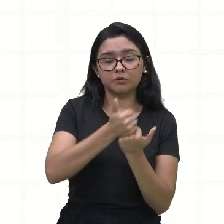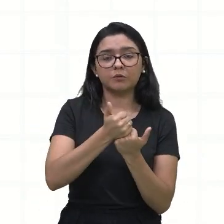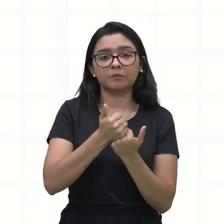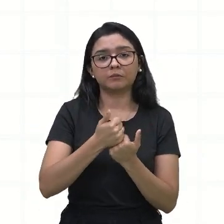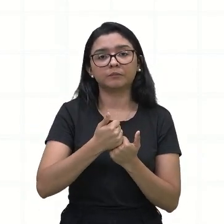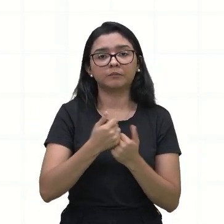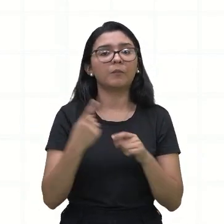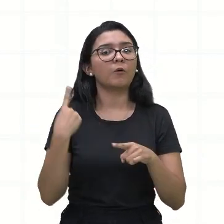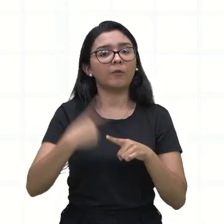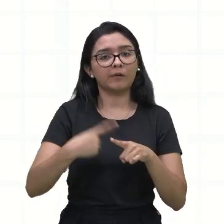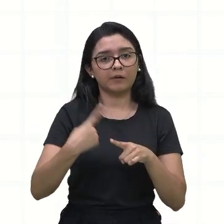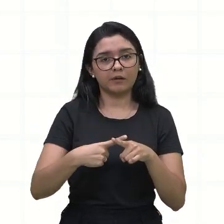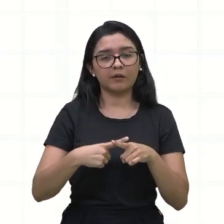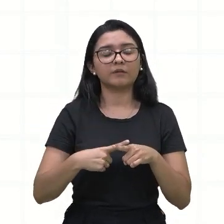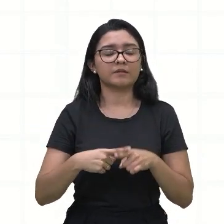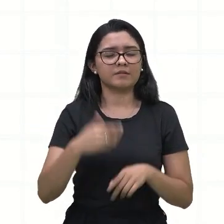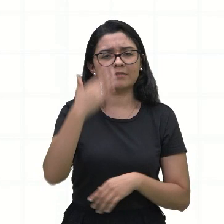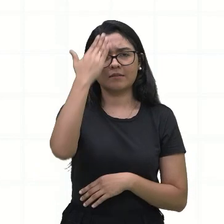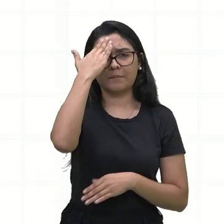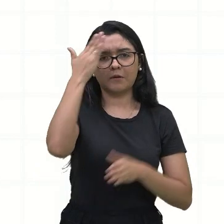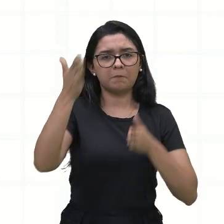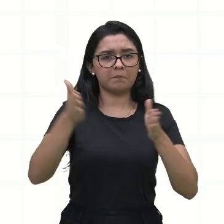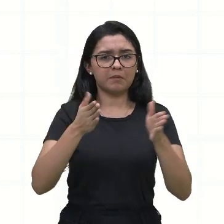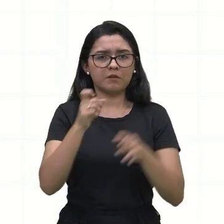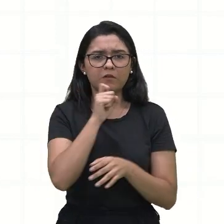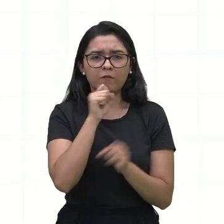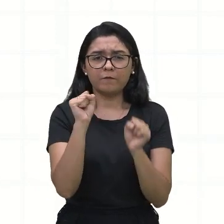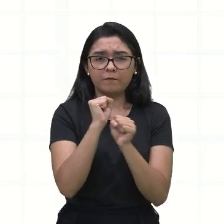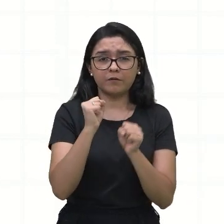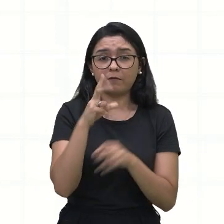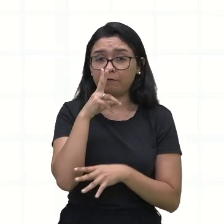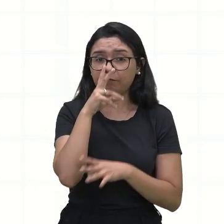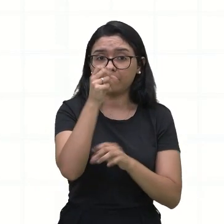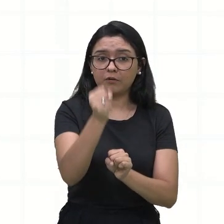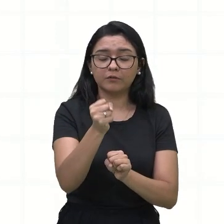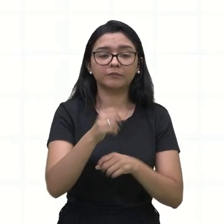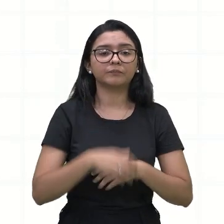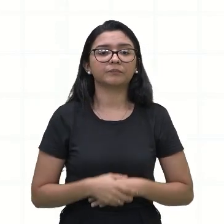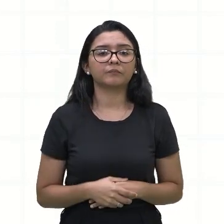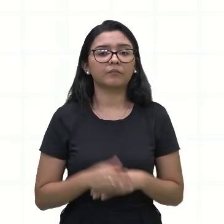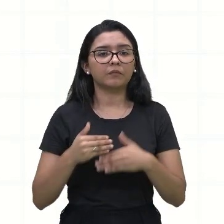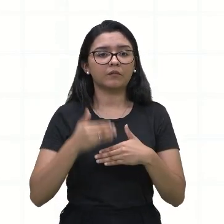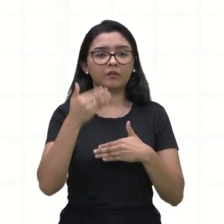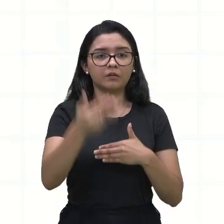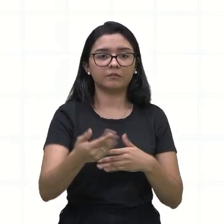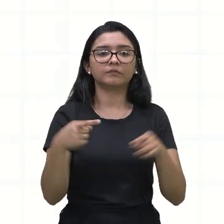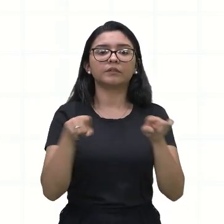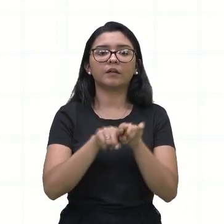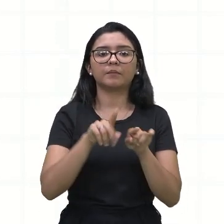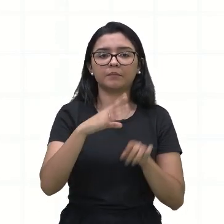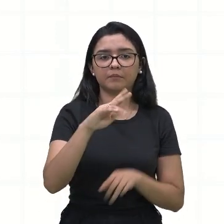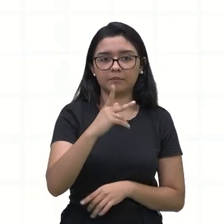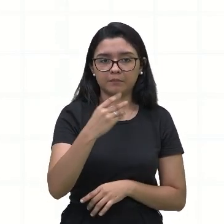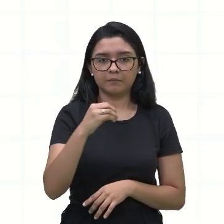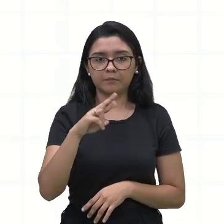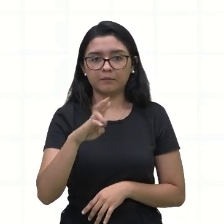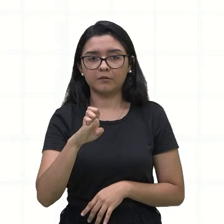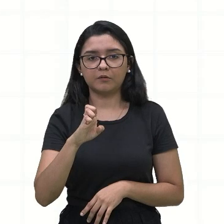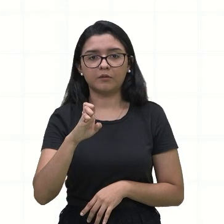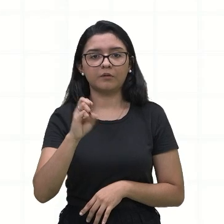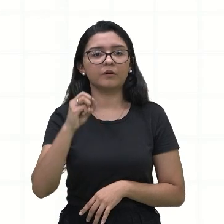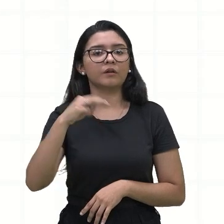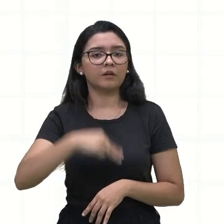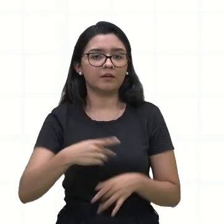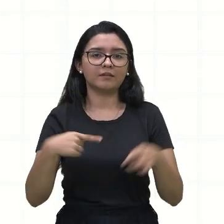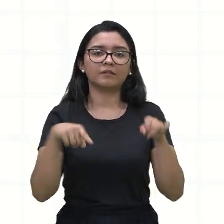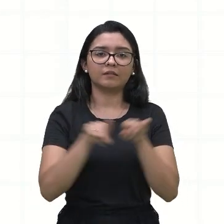né? Porque sabiam que o inverno seria intenso. Prosseguindo, olha só. Temos o porém, que é uma oposição de ideias.